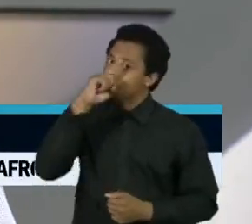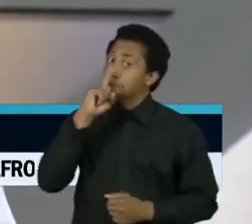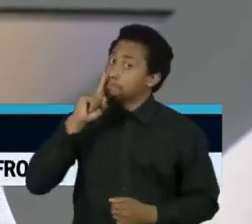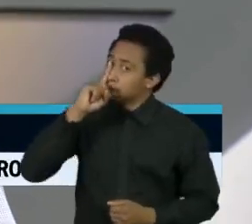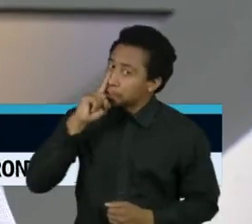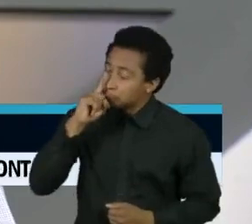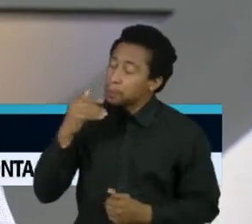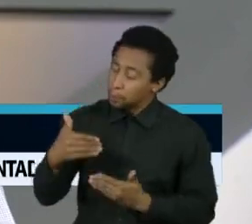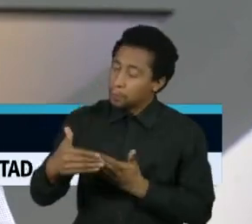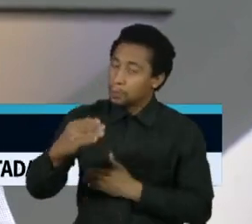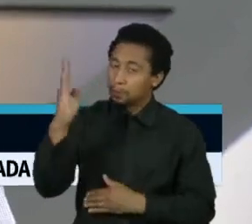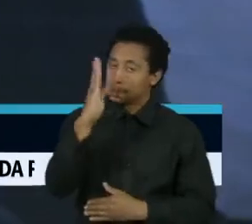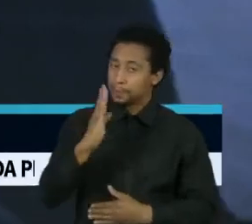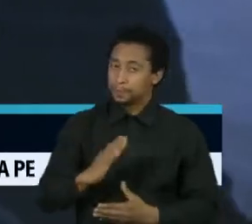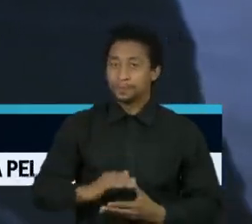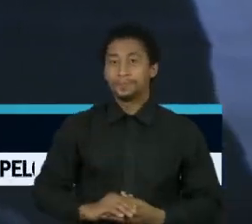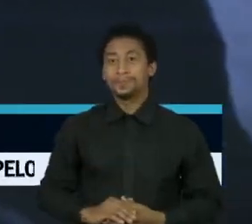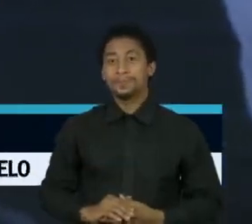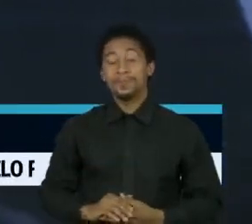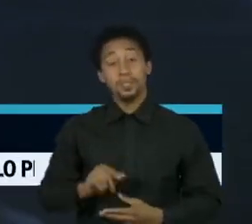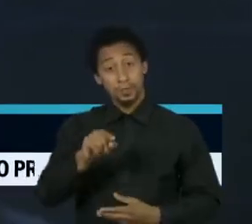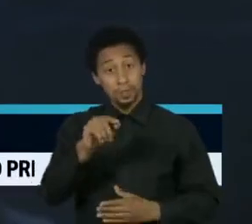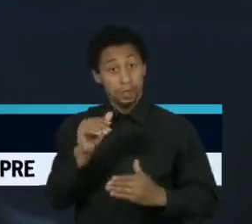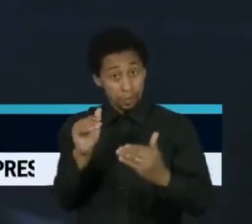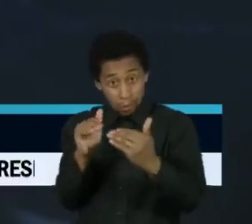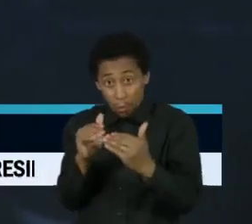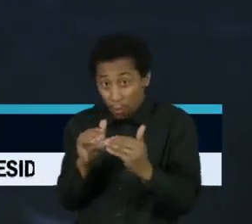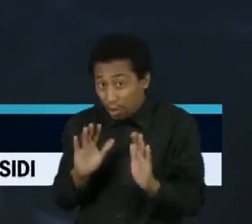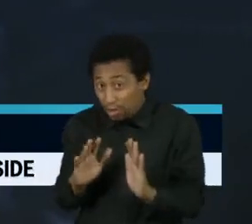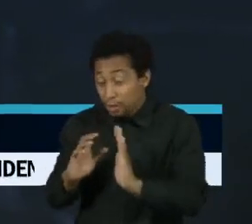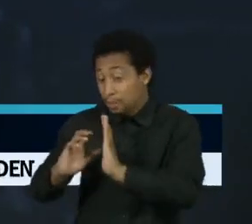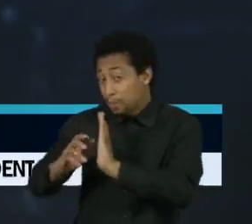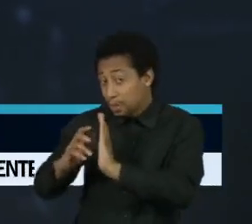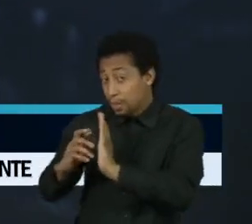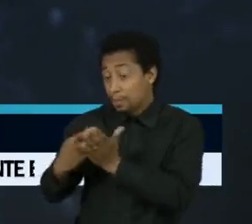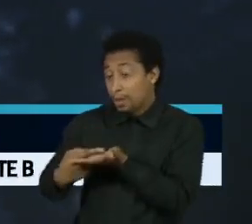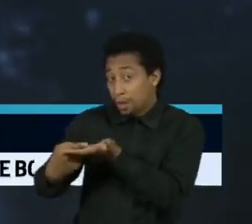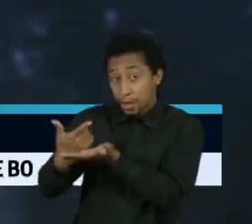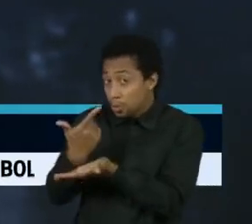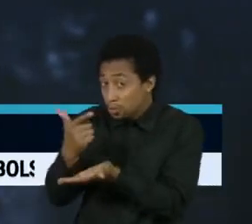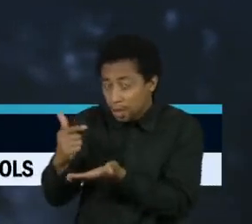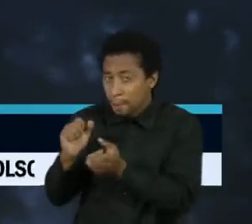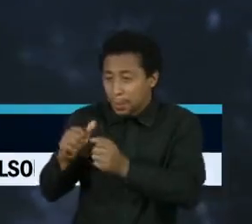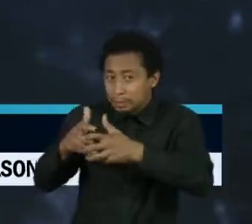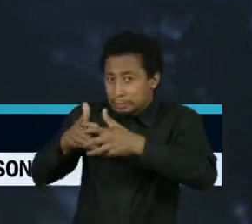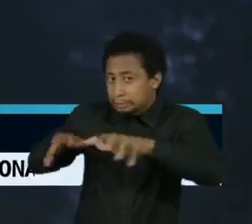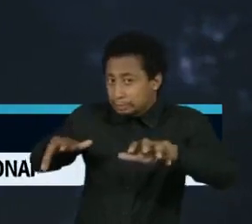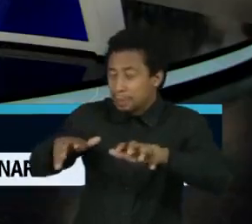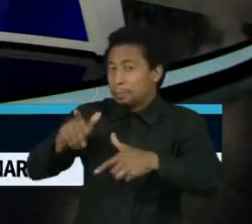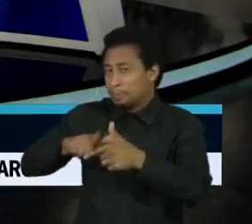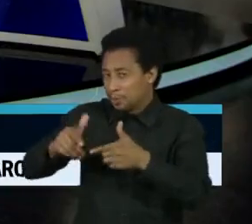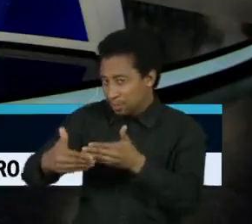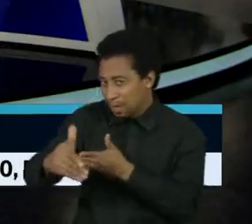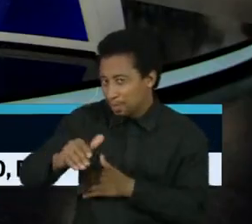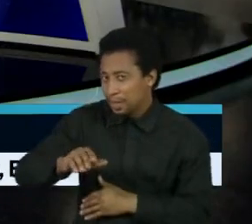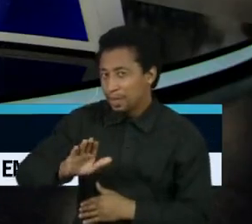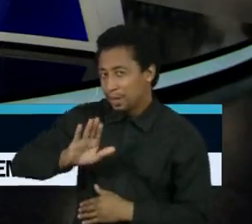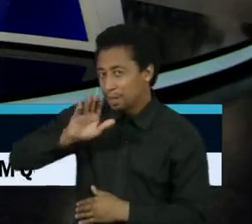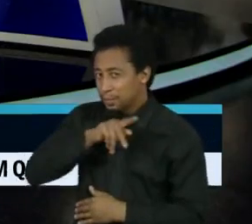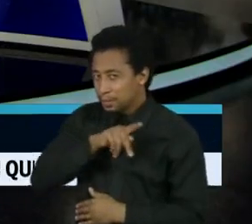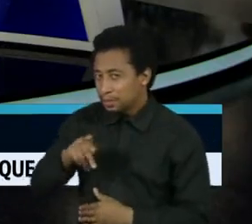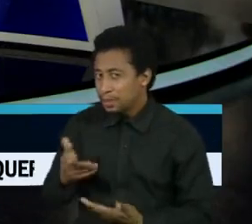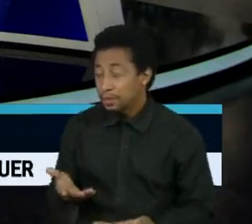perigoso para o país. Concorda? A divisão no PSDB pode inviabilizar a candidatura do partido à presidência? A divisão do